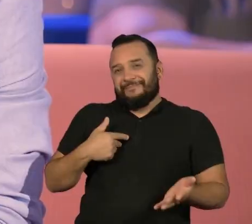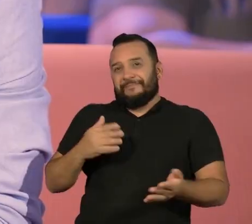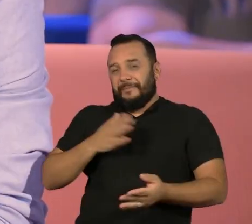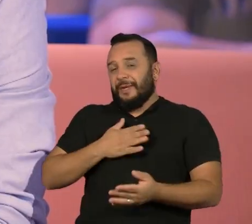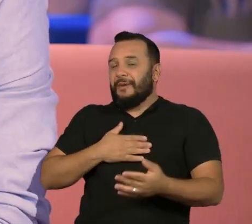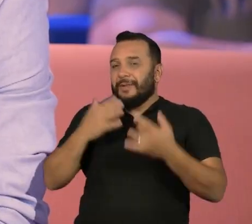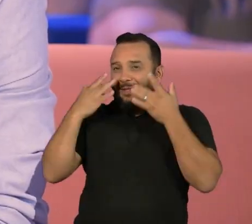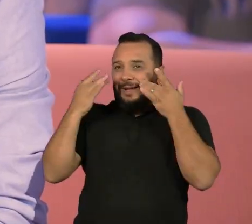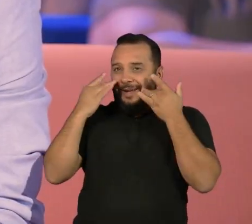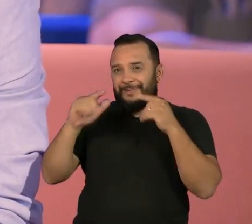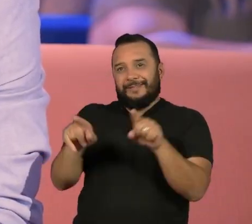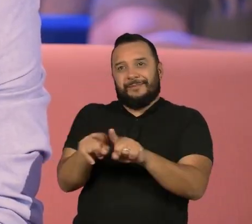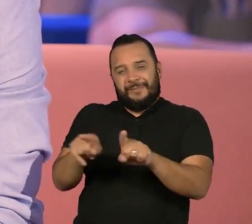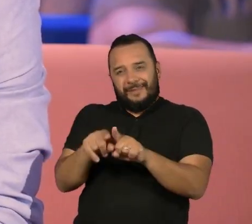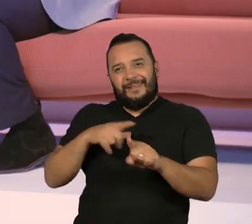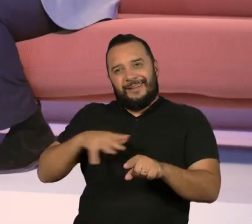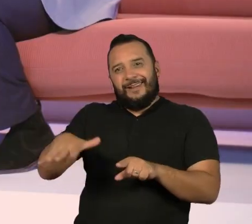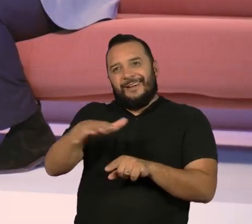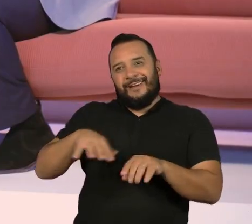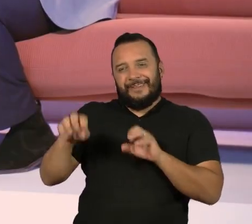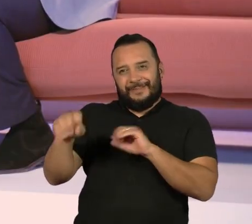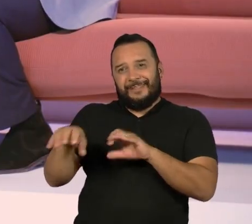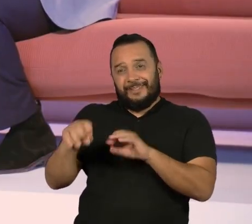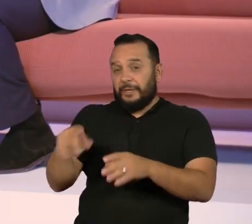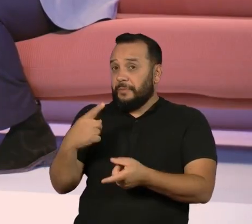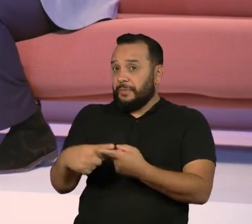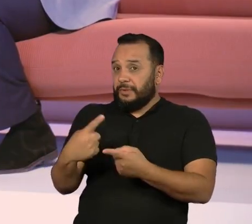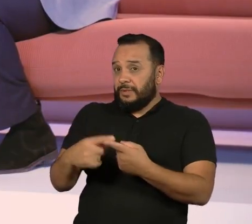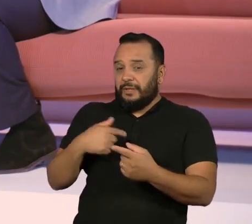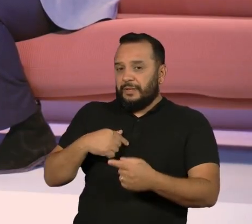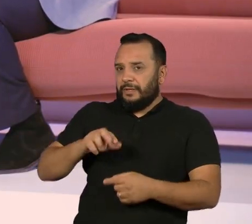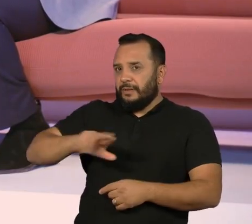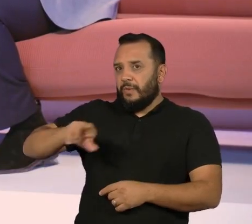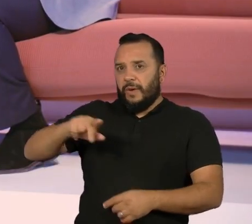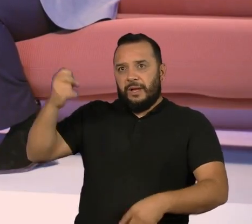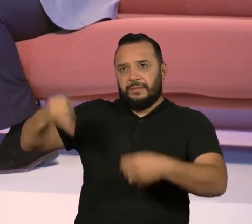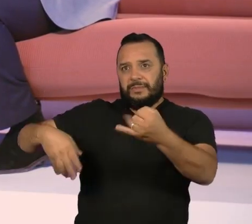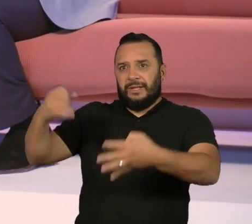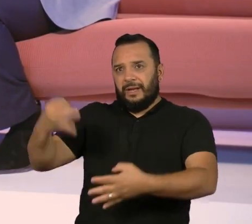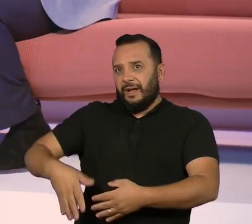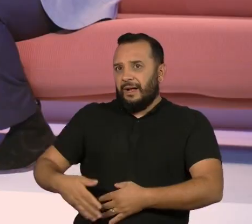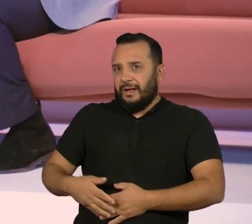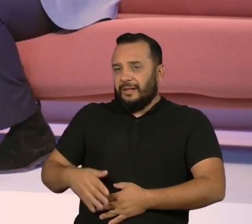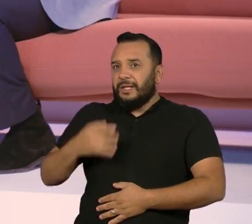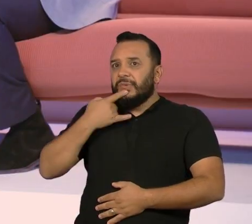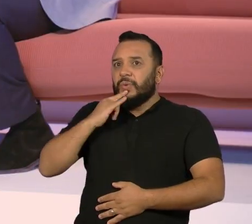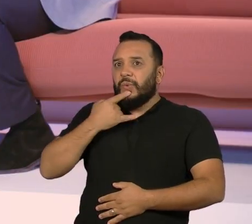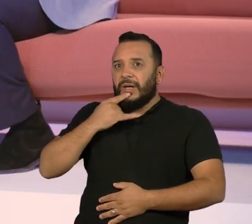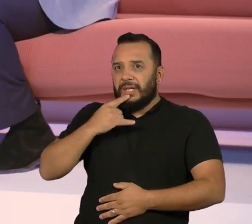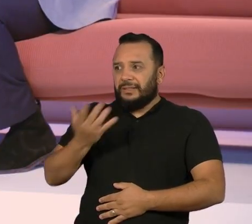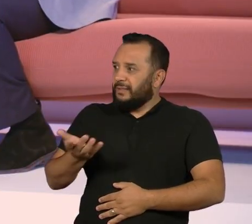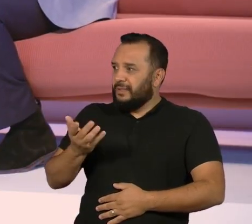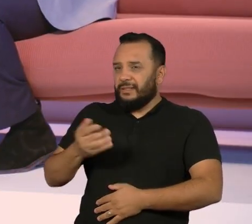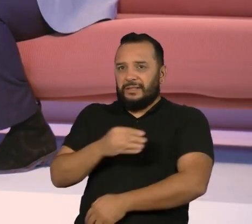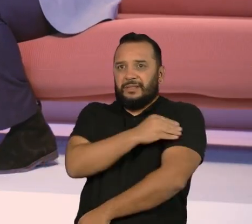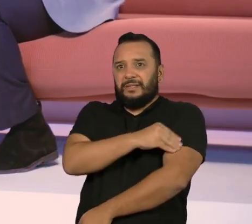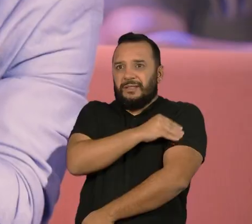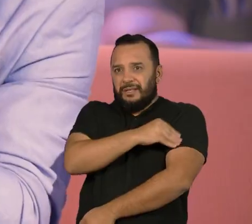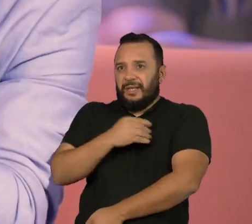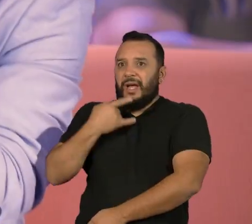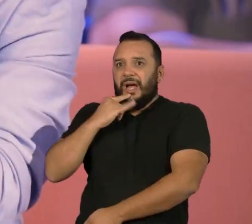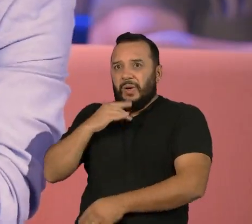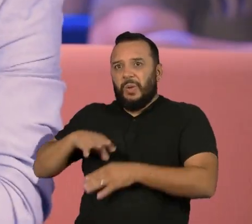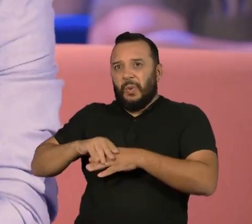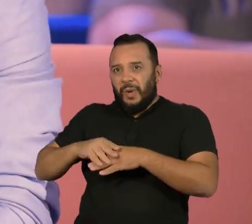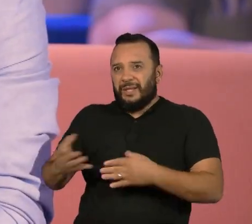peça também tem esse lugar educacional. Porque muitas vezes não é falado. A doença do álcool não é falada. E o álcool, eu posso sair daqui e